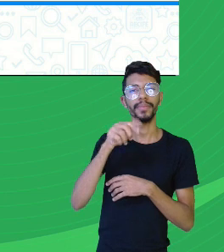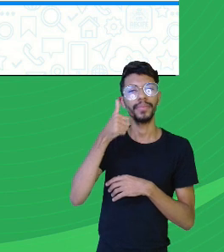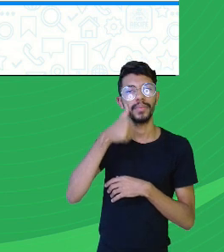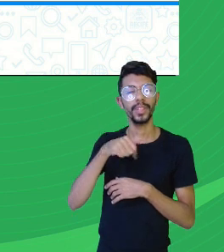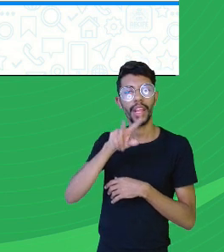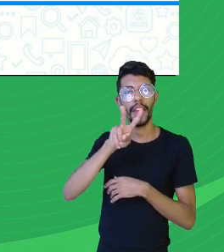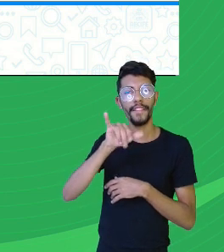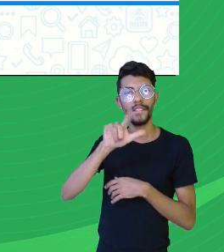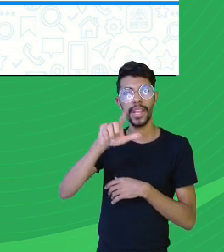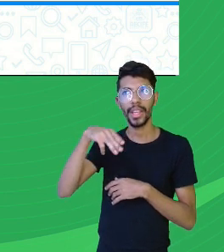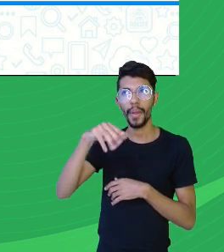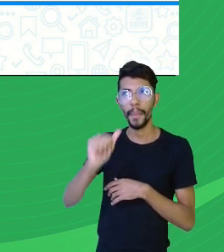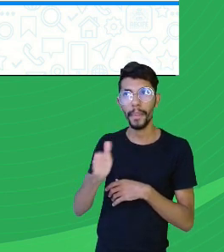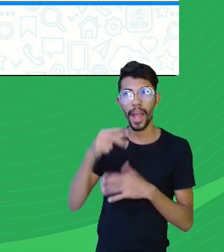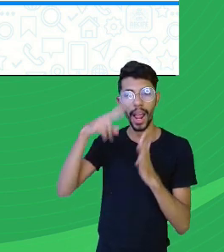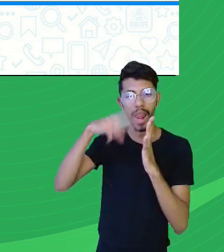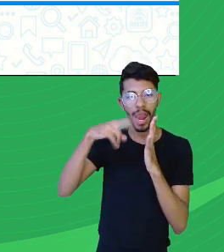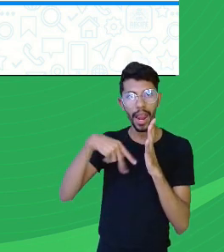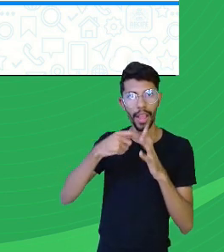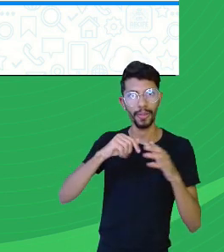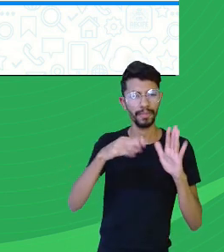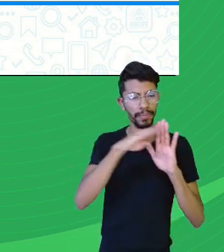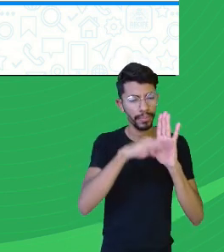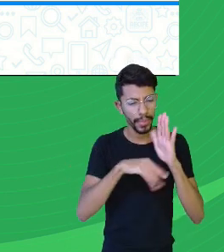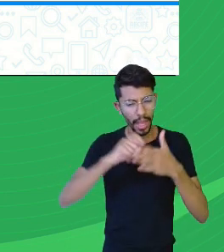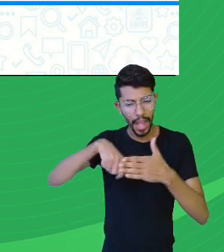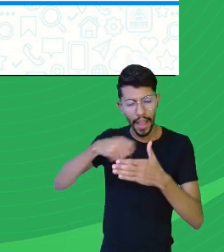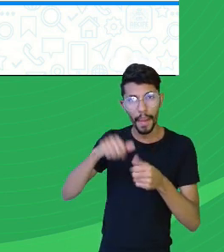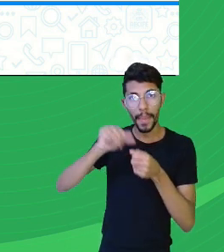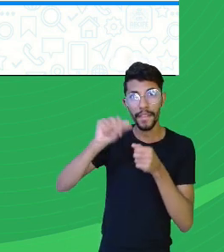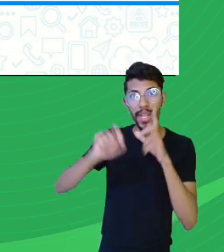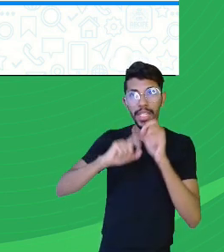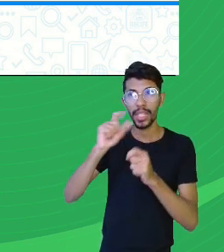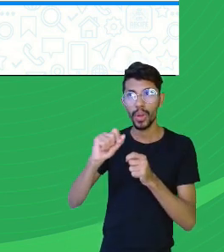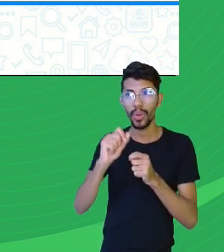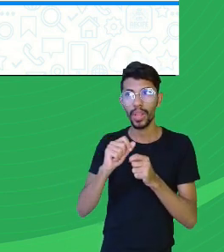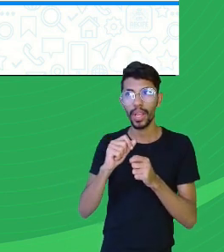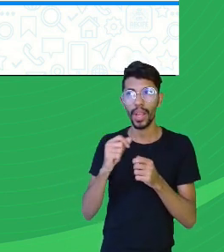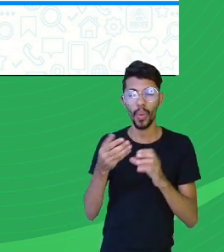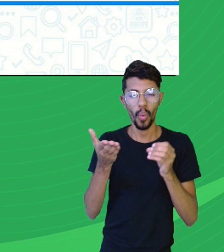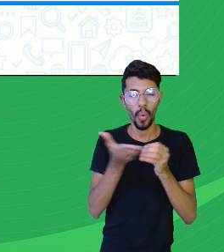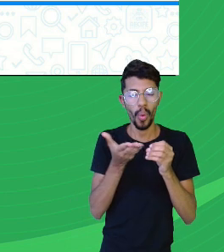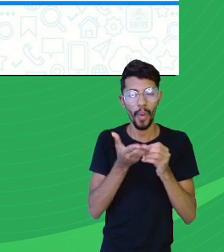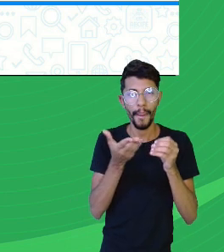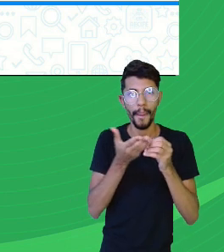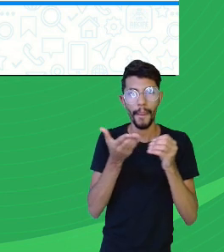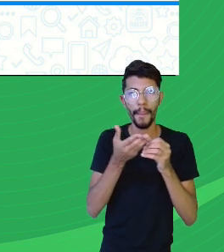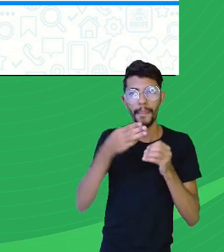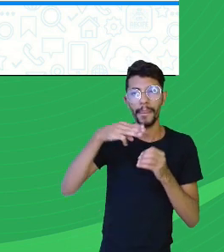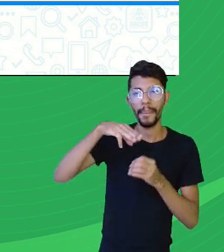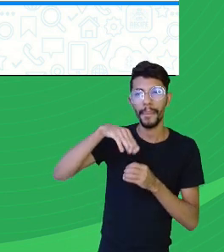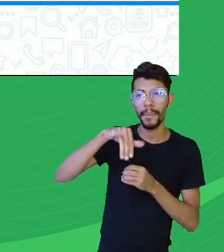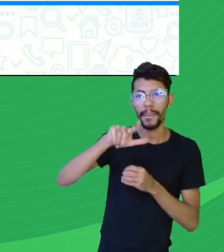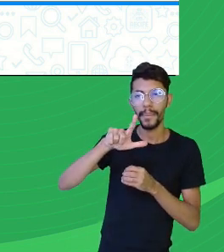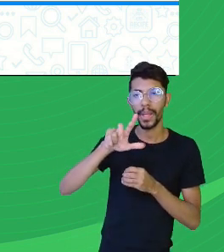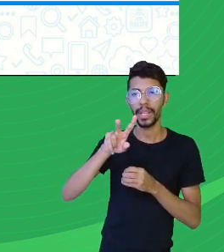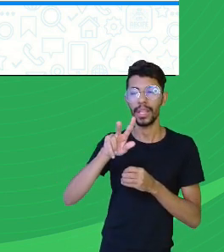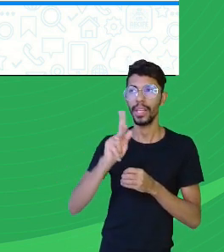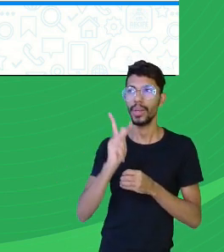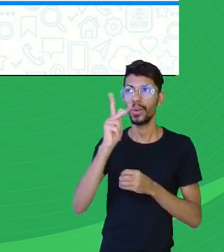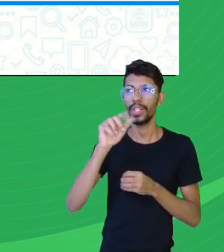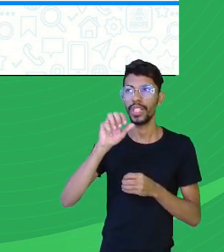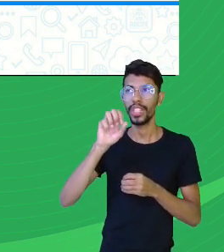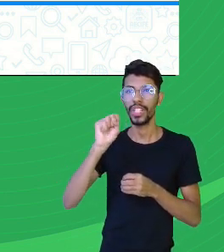receita para fazer um copo de milkshake de chocolate. Ai, que delícia, gente. Olha